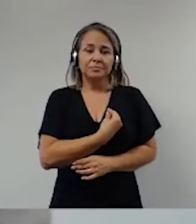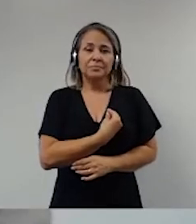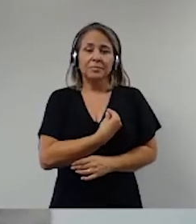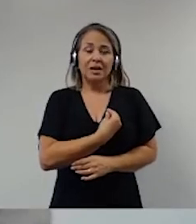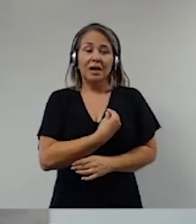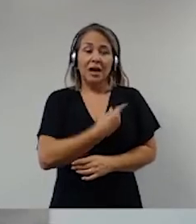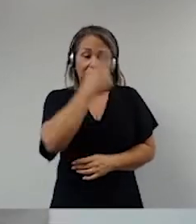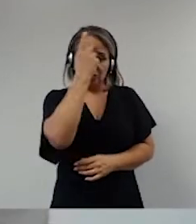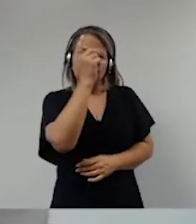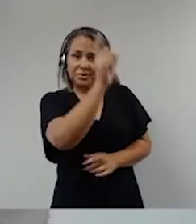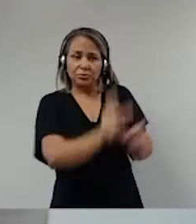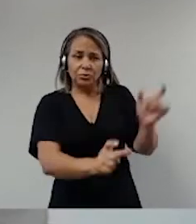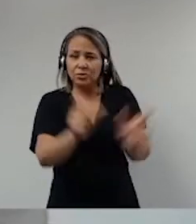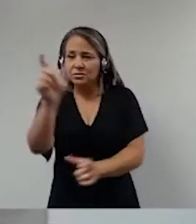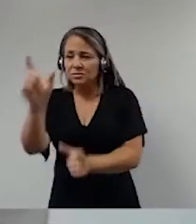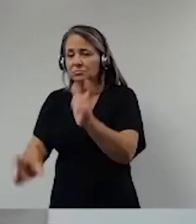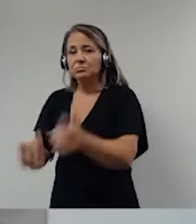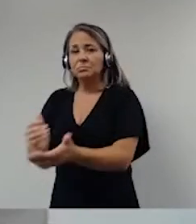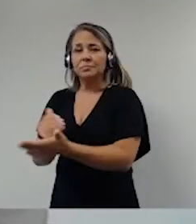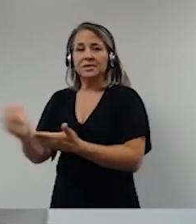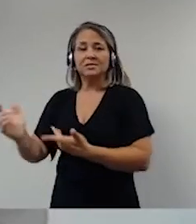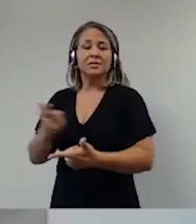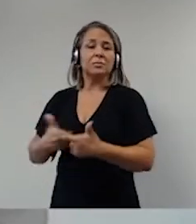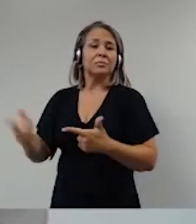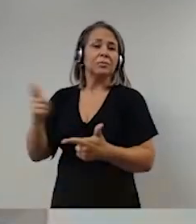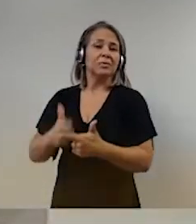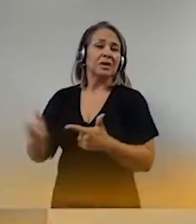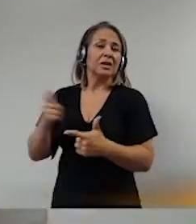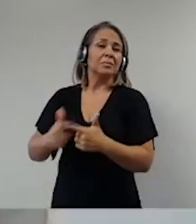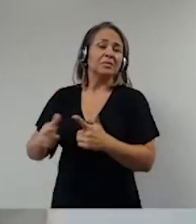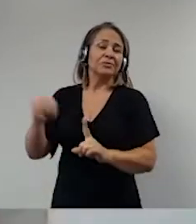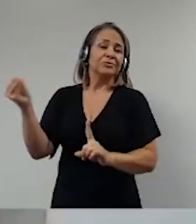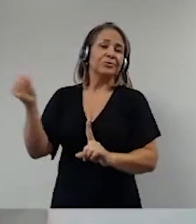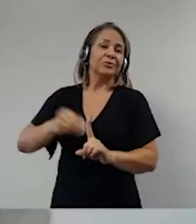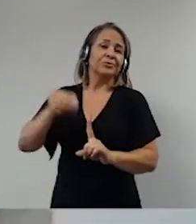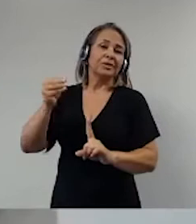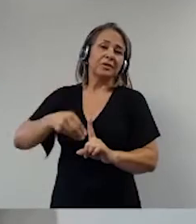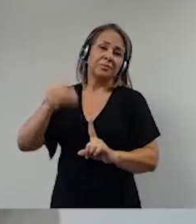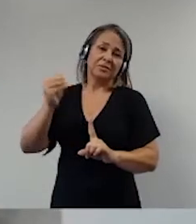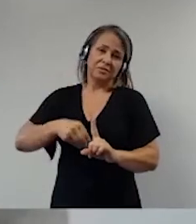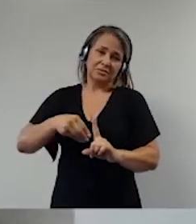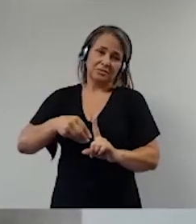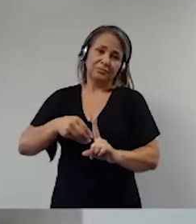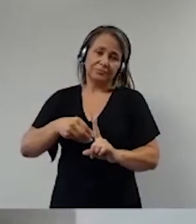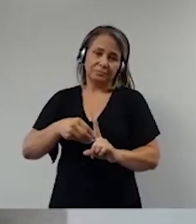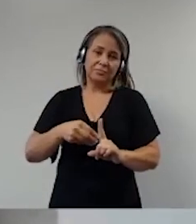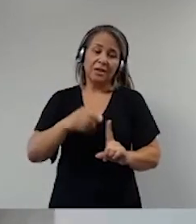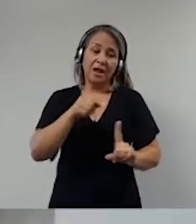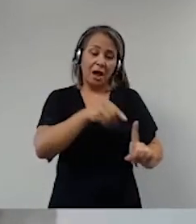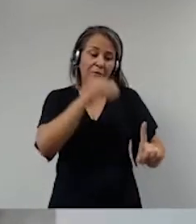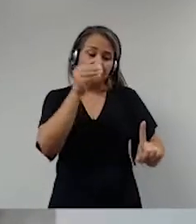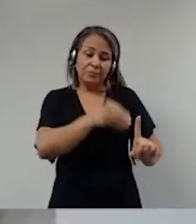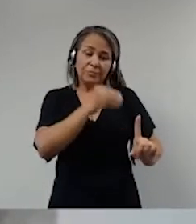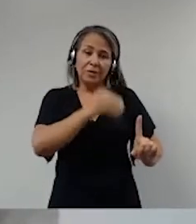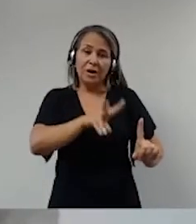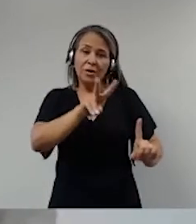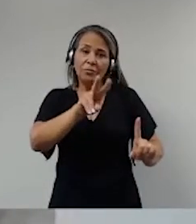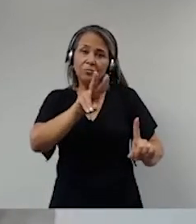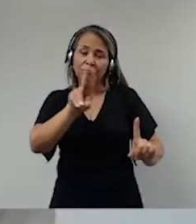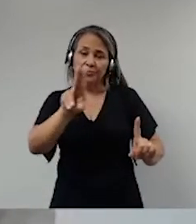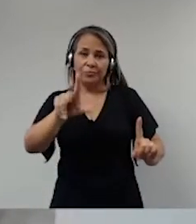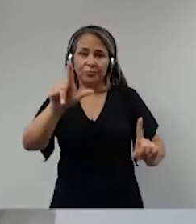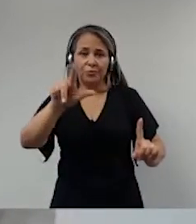esses indivíduos estão em uma situação de vulnerabilidade. E essa vulnerabilidade, é